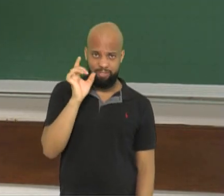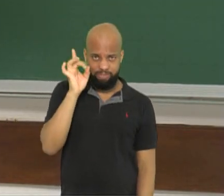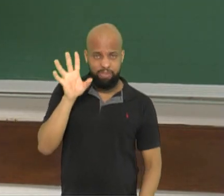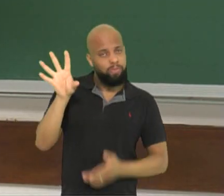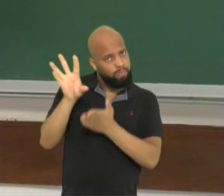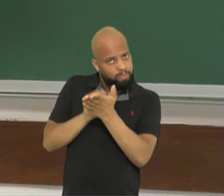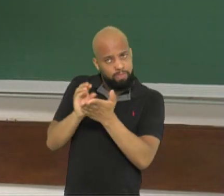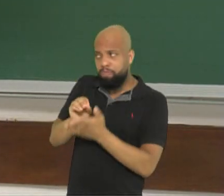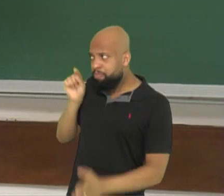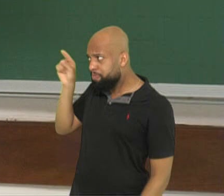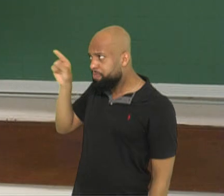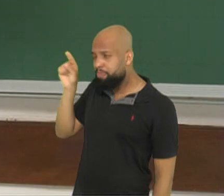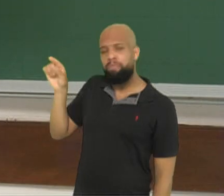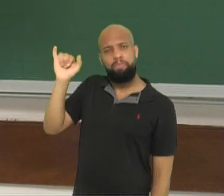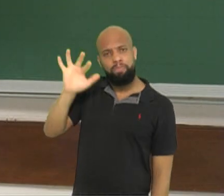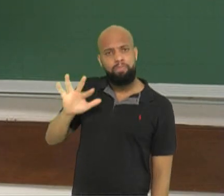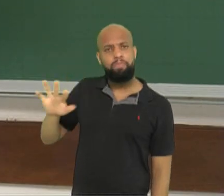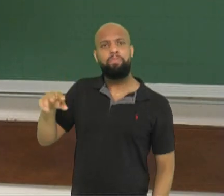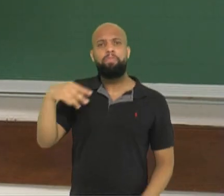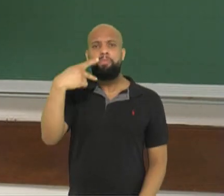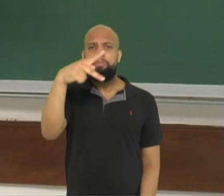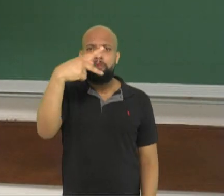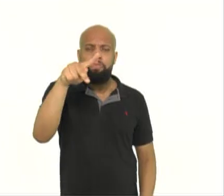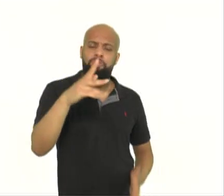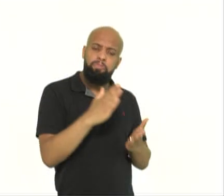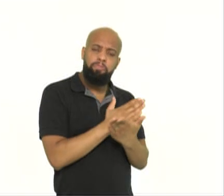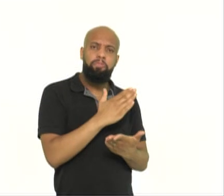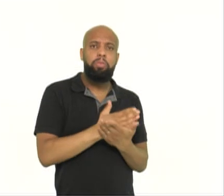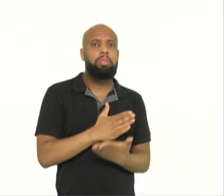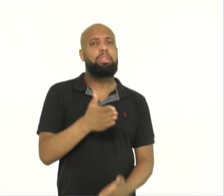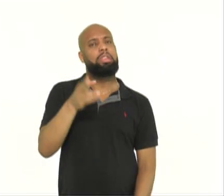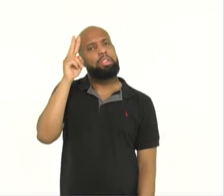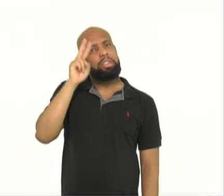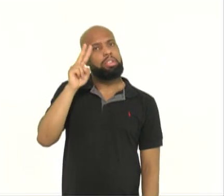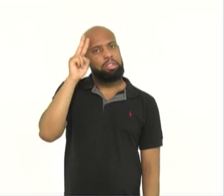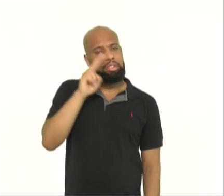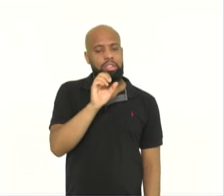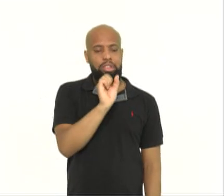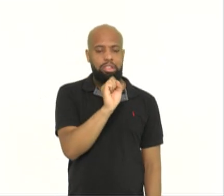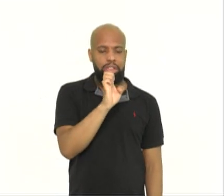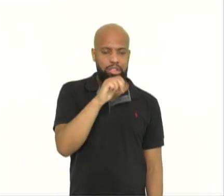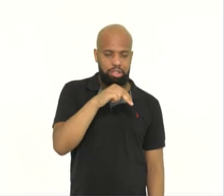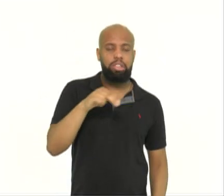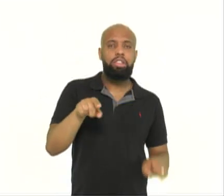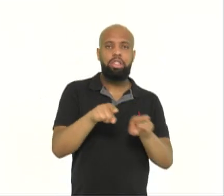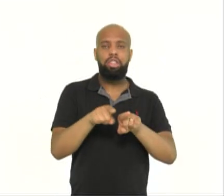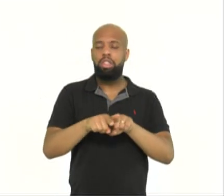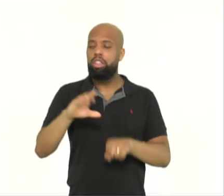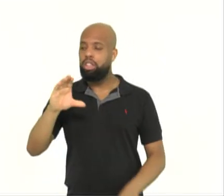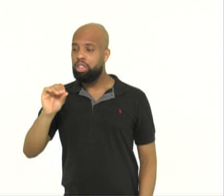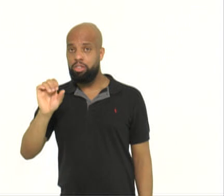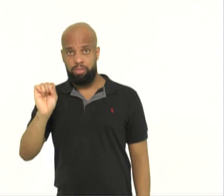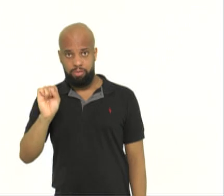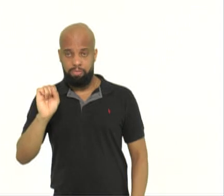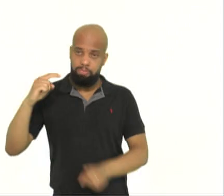no caderno, pessoal, certo? Para ter ali o sinal do seno e do cosseno, né? Veja assim se fica mais